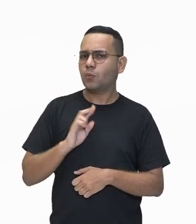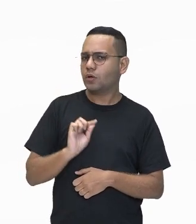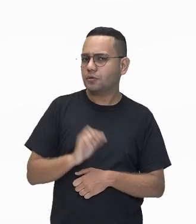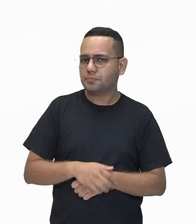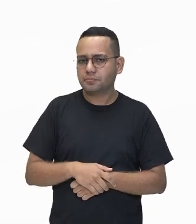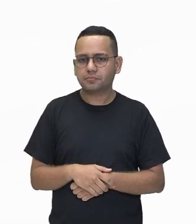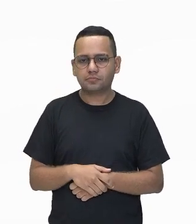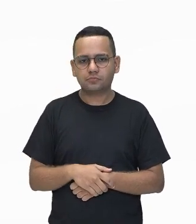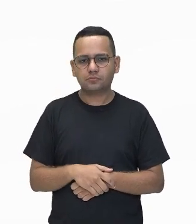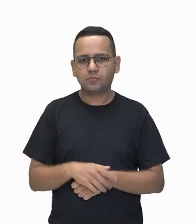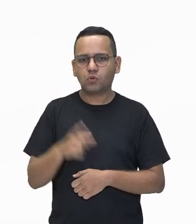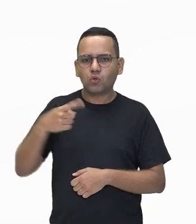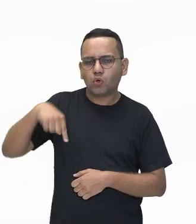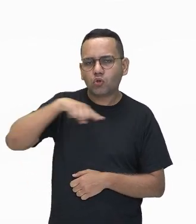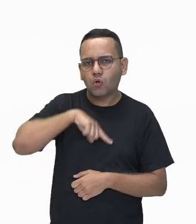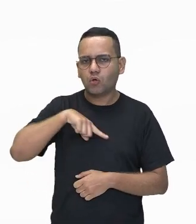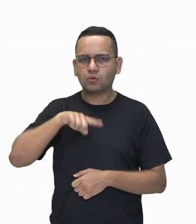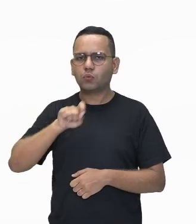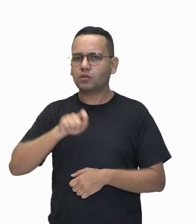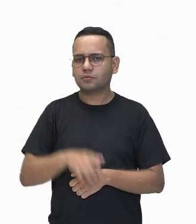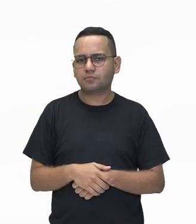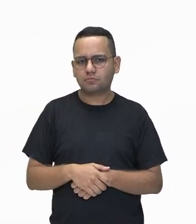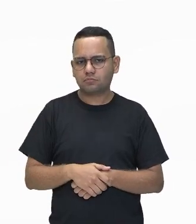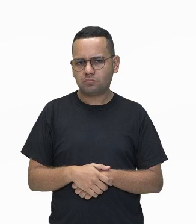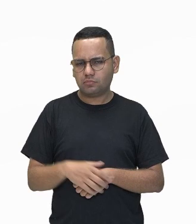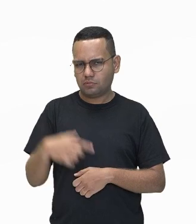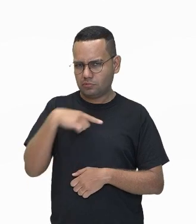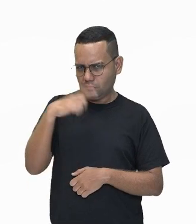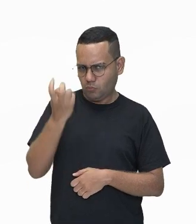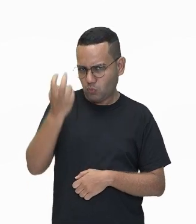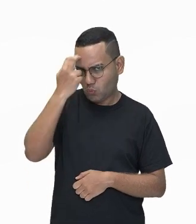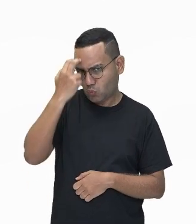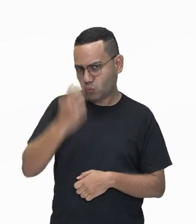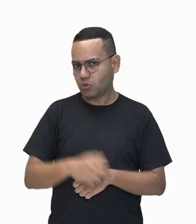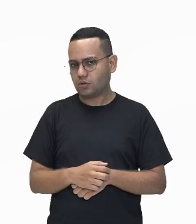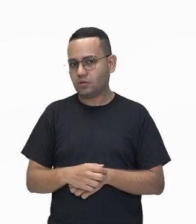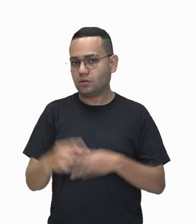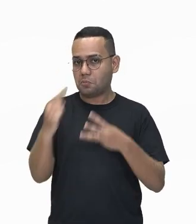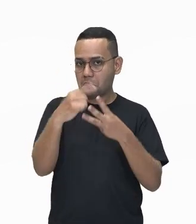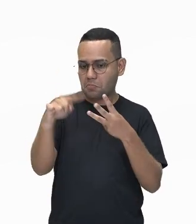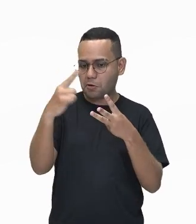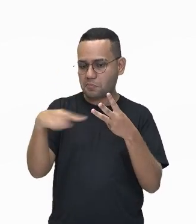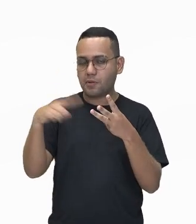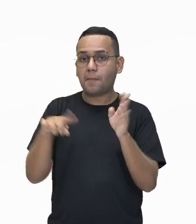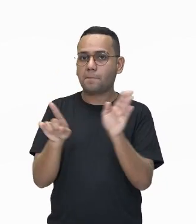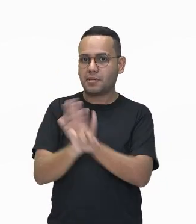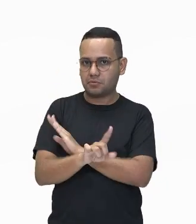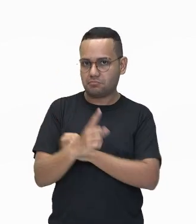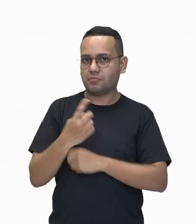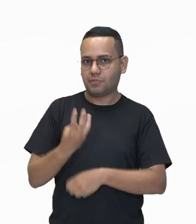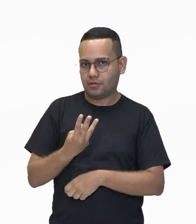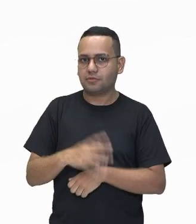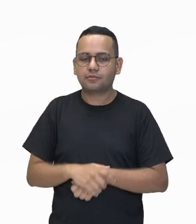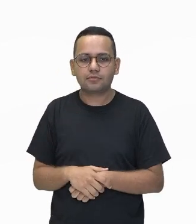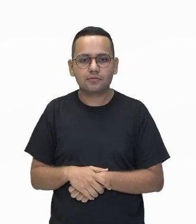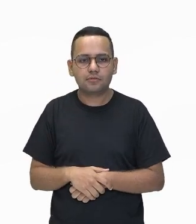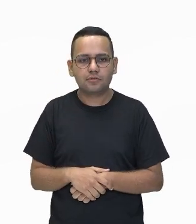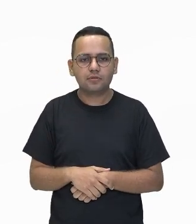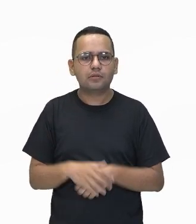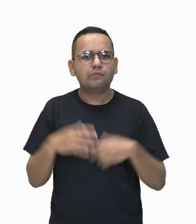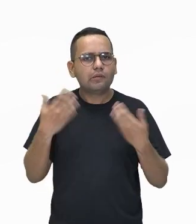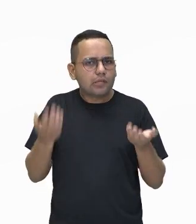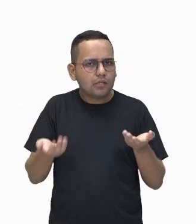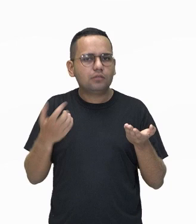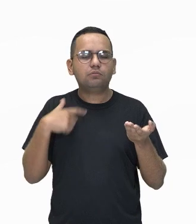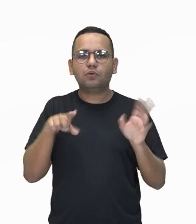cultura? Então, percebam, então, a relação das populações locais